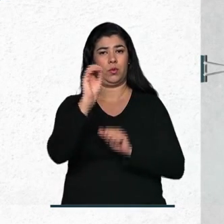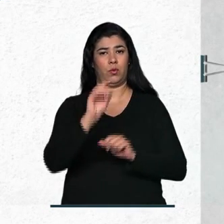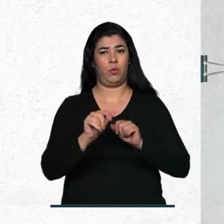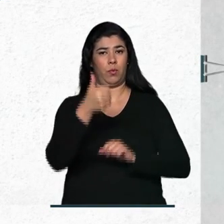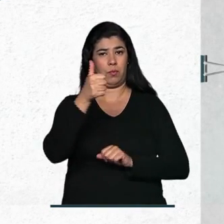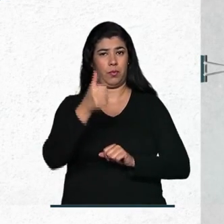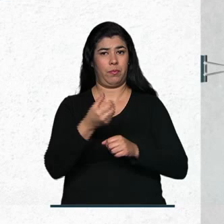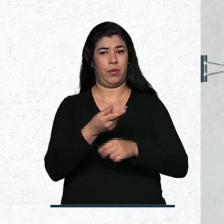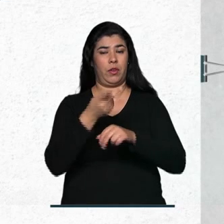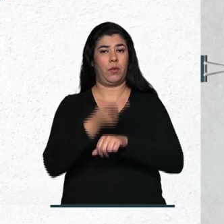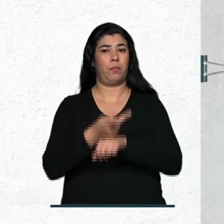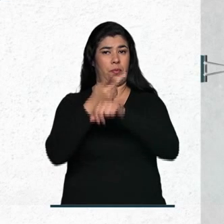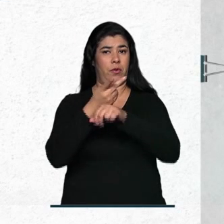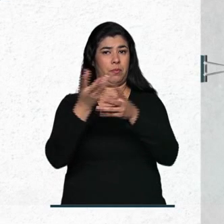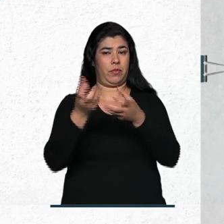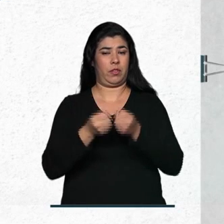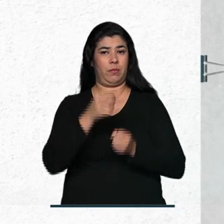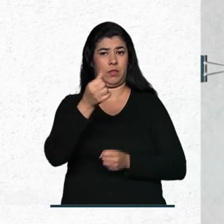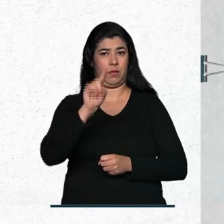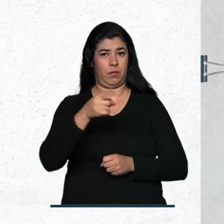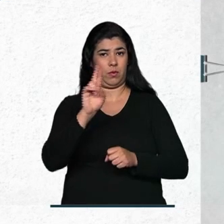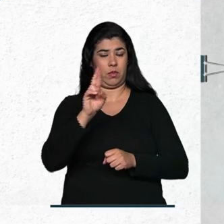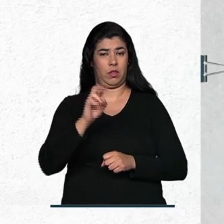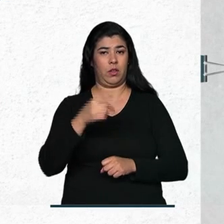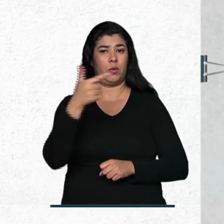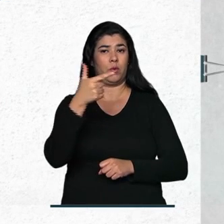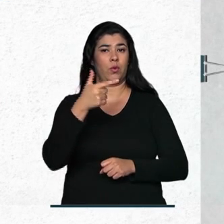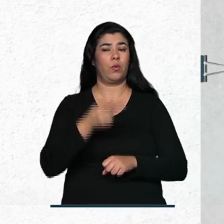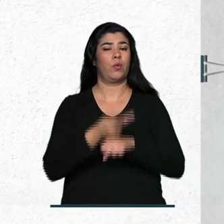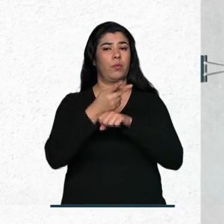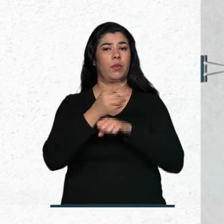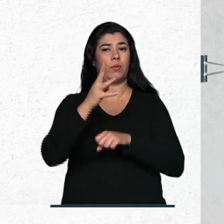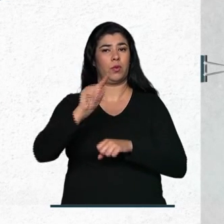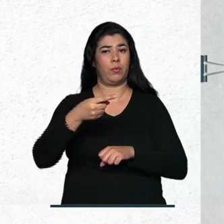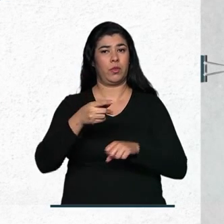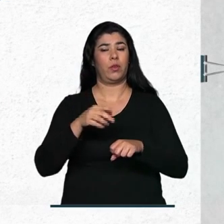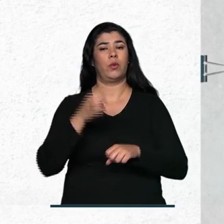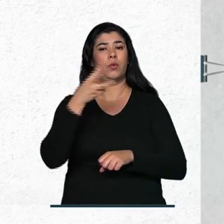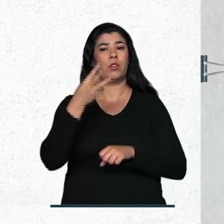lugar receberá um prêmio de R$ 6.000, o segundo de R$ 4.000 e o